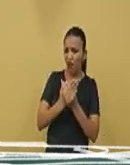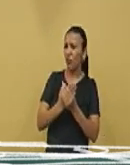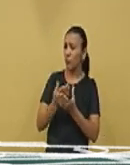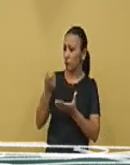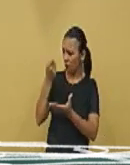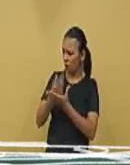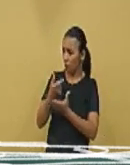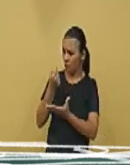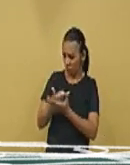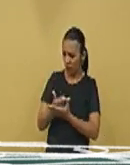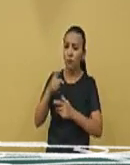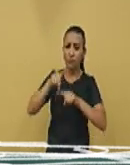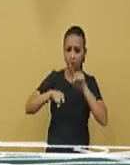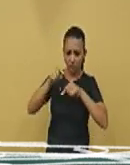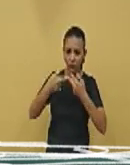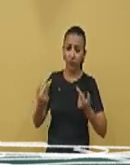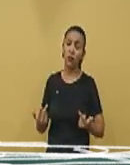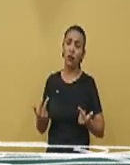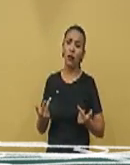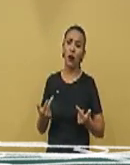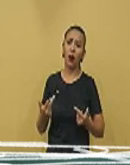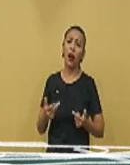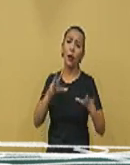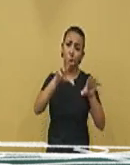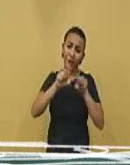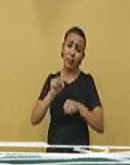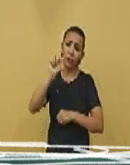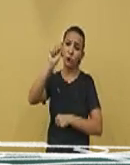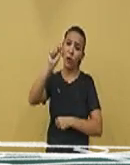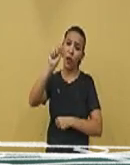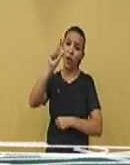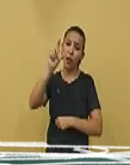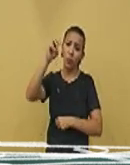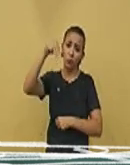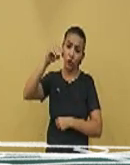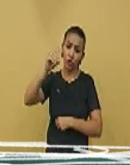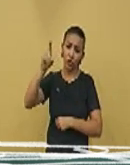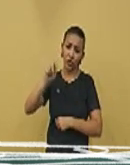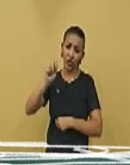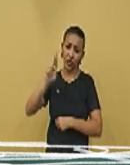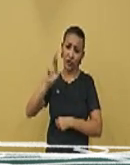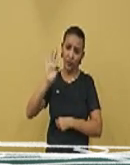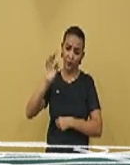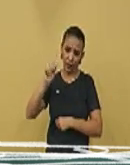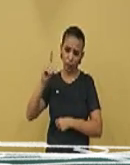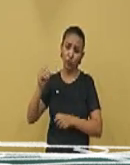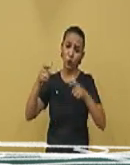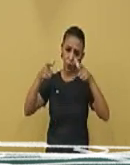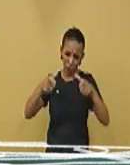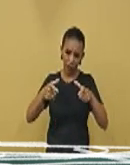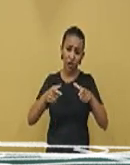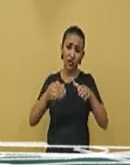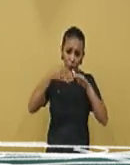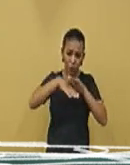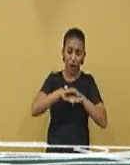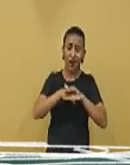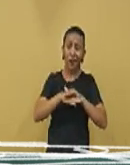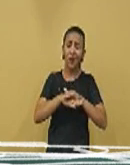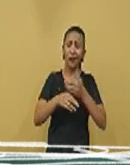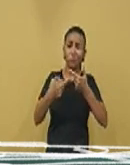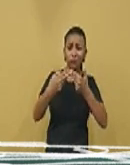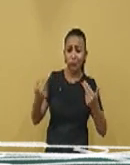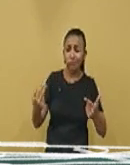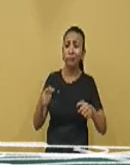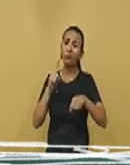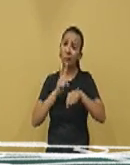material, de retirada de material do almoxarifado, registro desse material, entrada e saída, né? Tudo isso envolve bastante